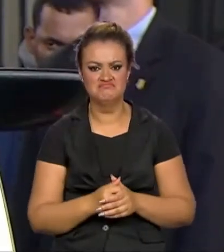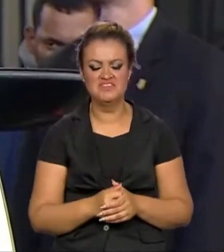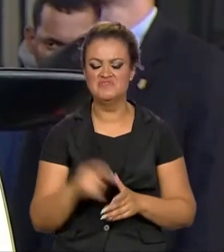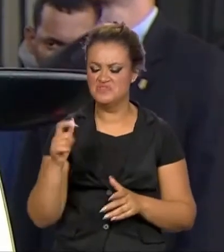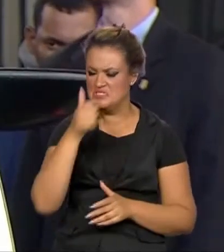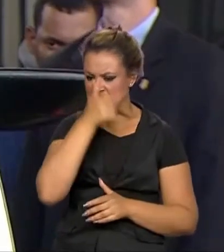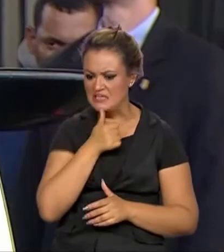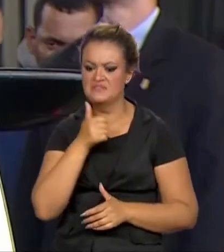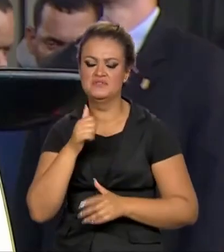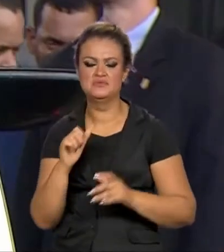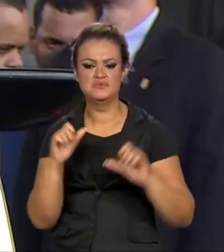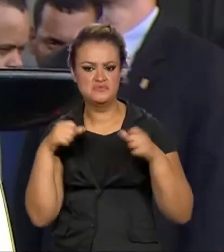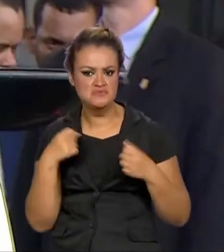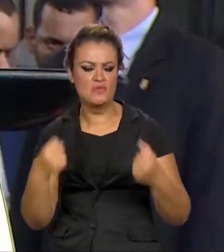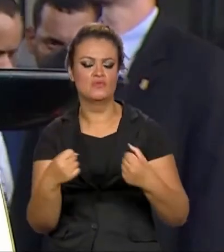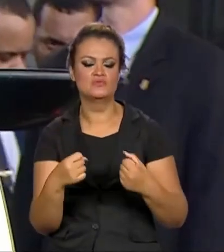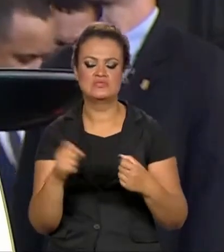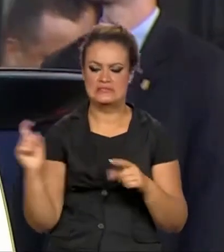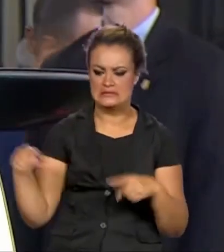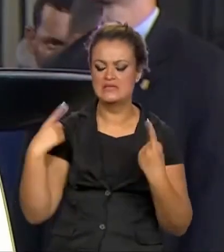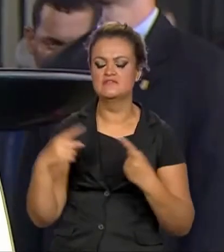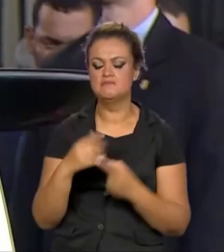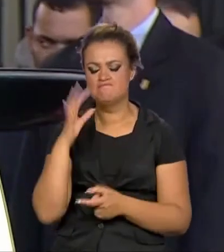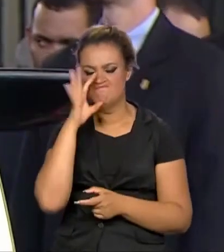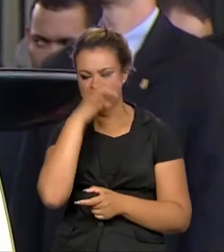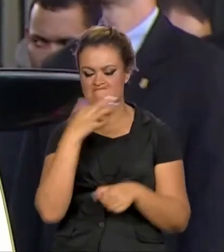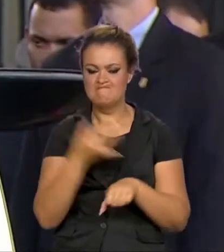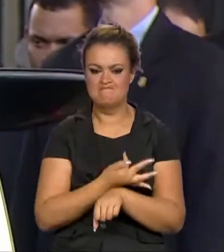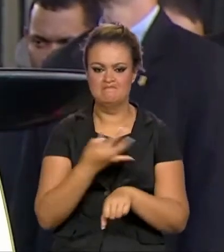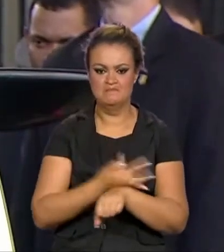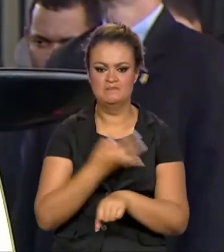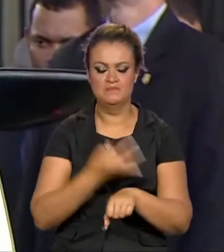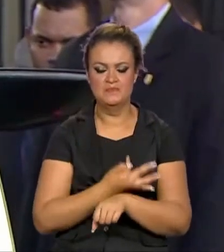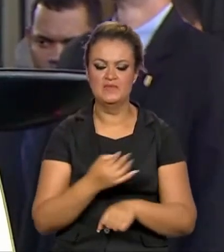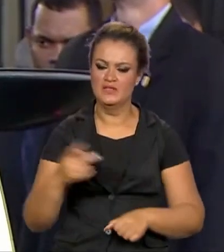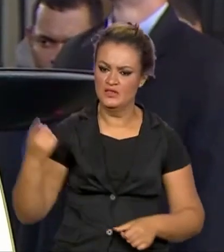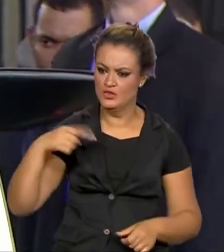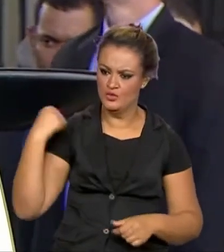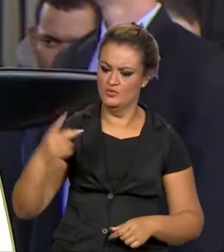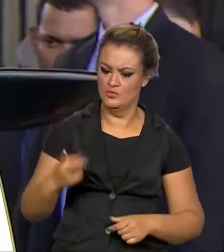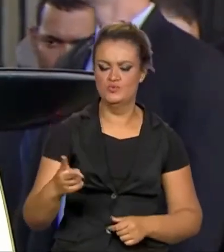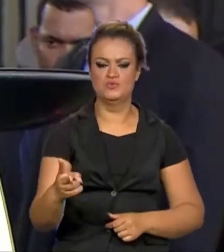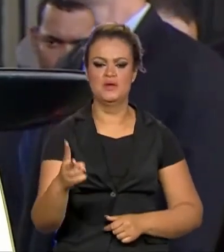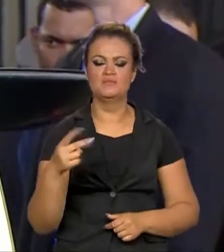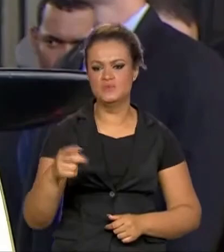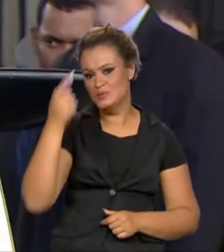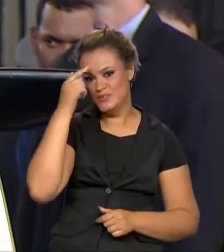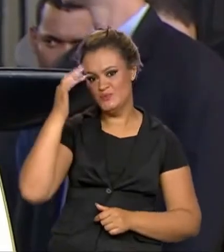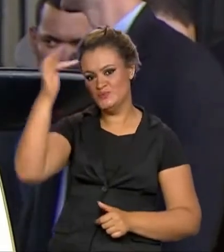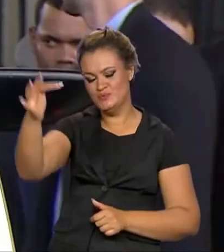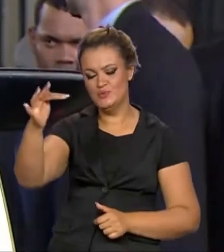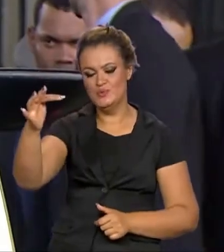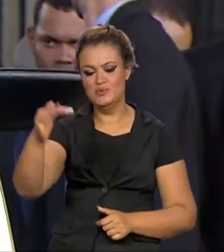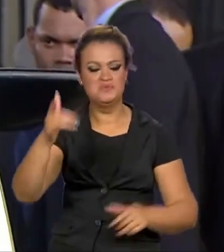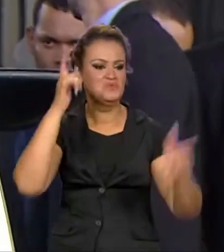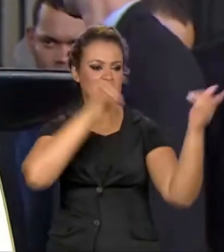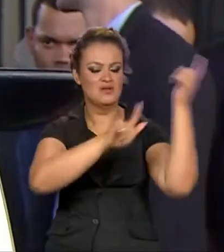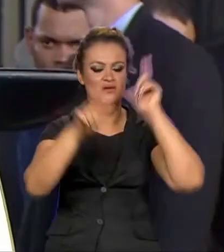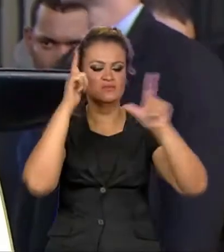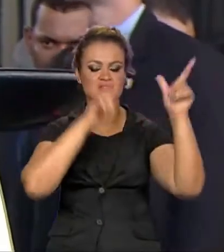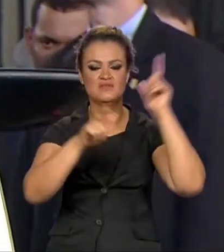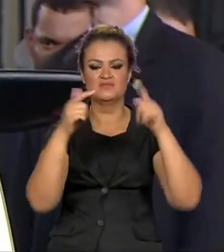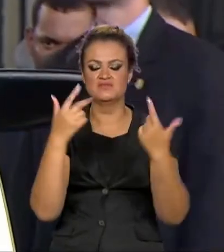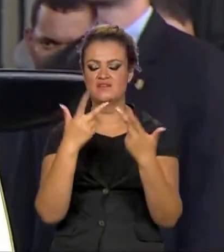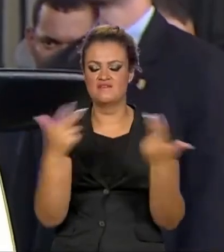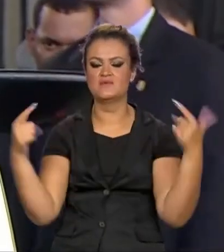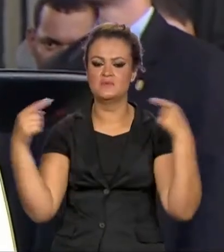pelos sacrifícios e pelos desafios ultrapassados. Prossigamos confiantes no futuro glorioso